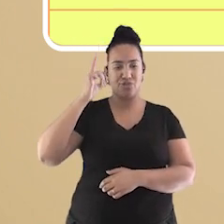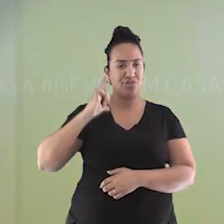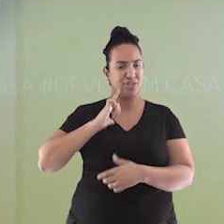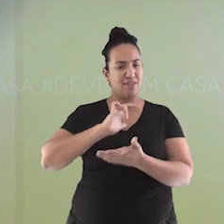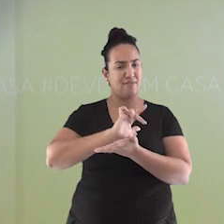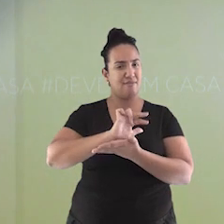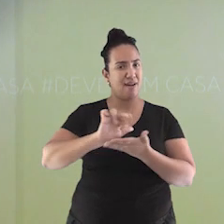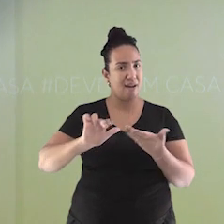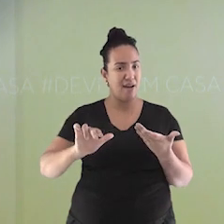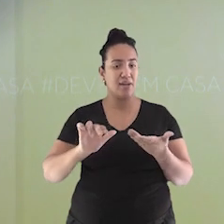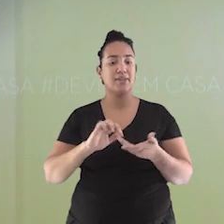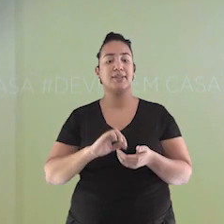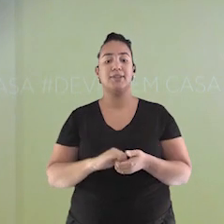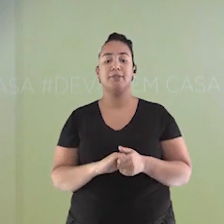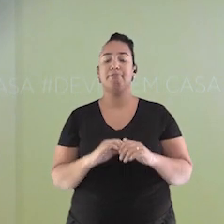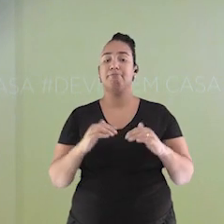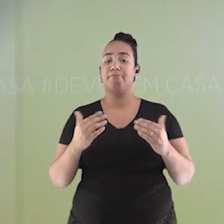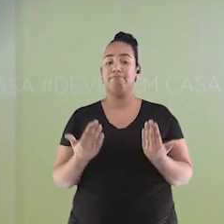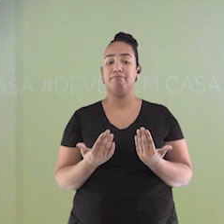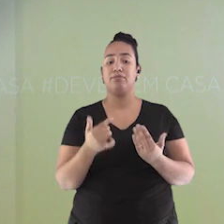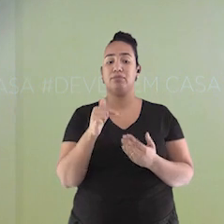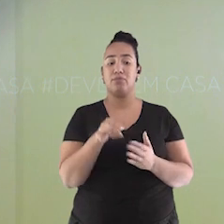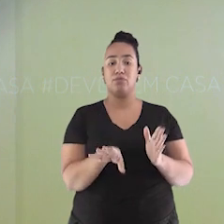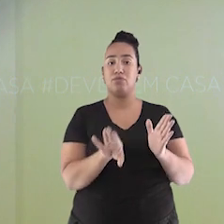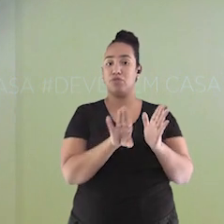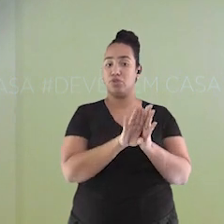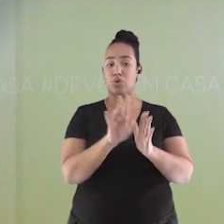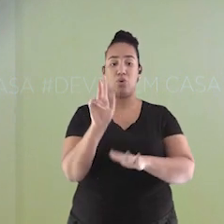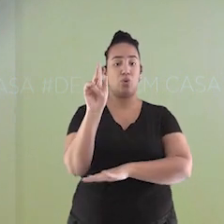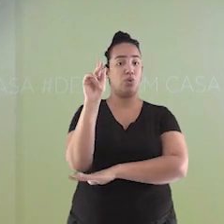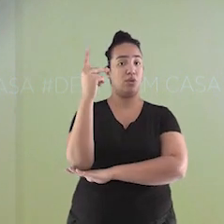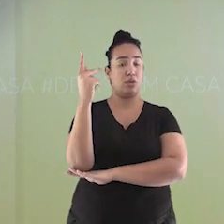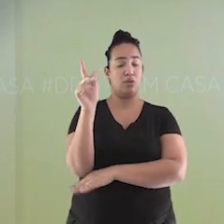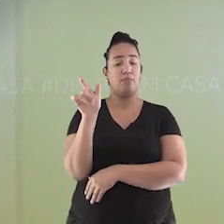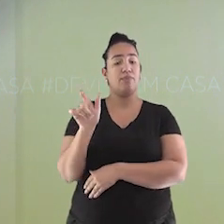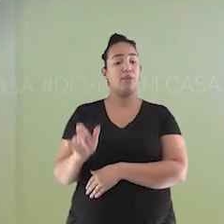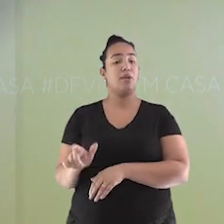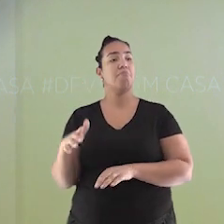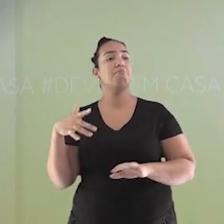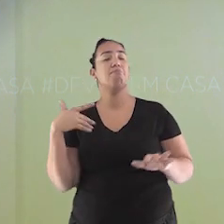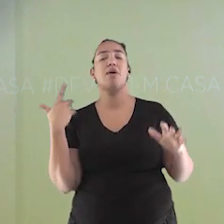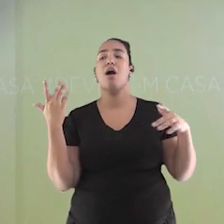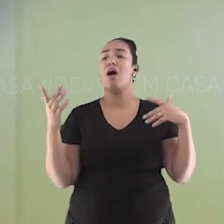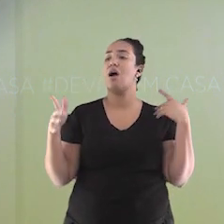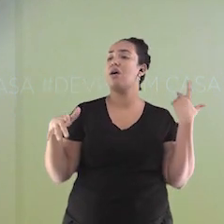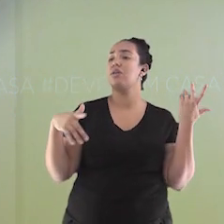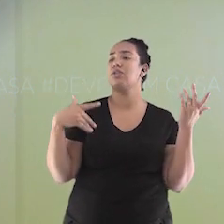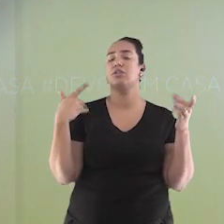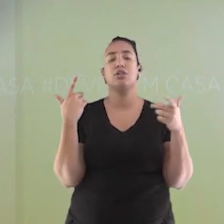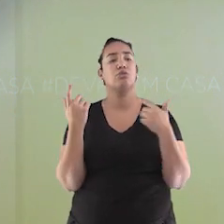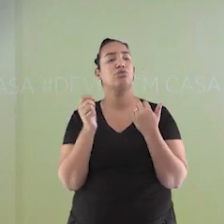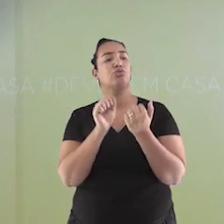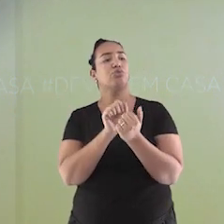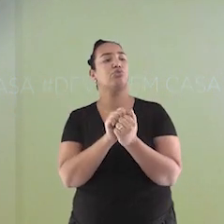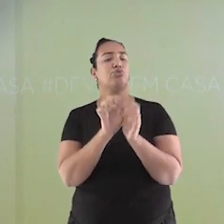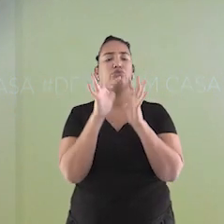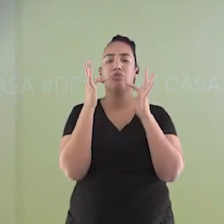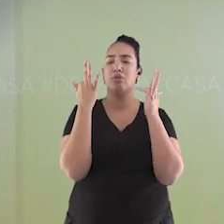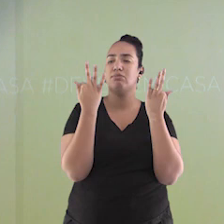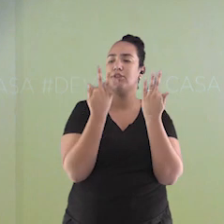diversos. Depois de se instalarem no quarto do hotel, André foi passear com a família dele